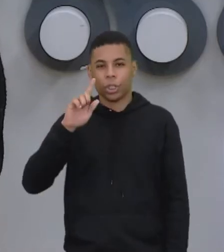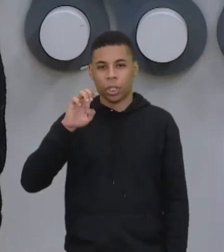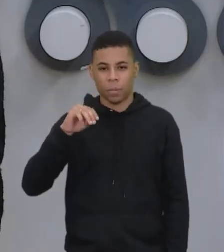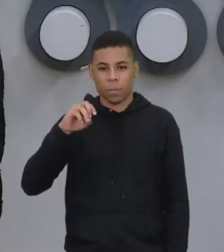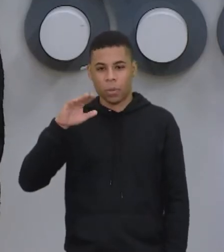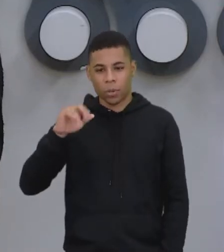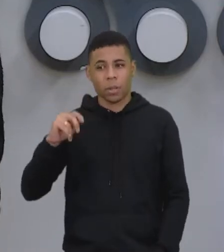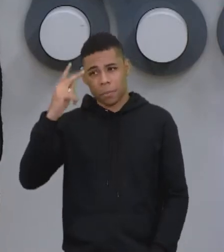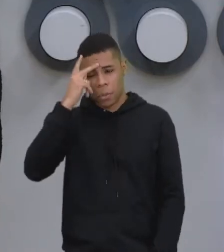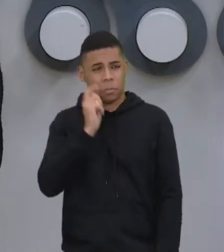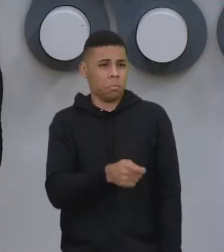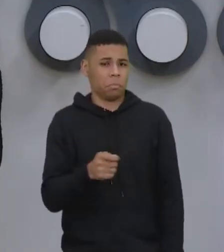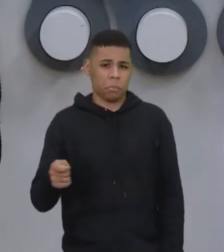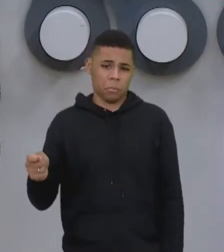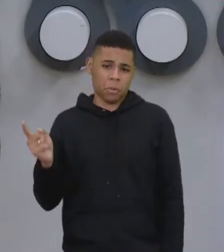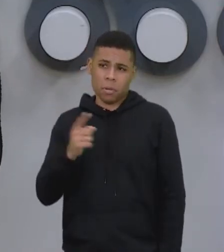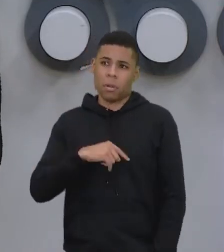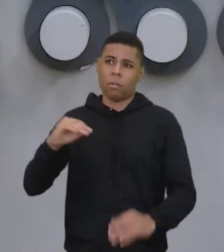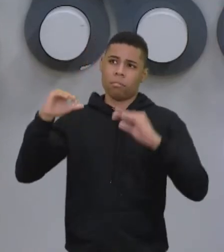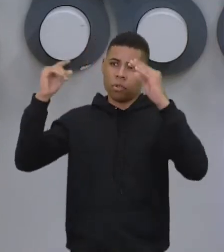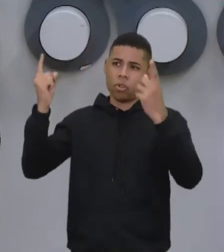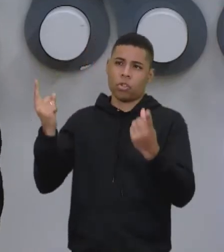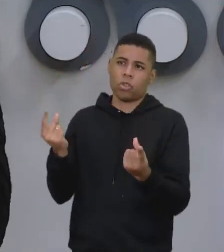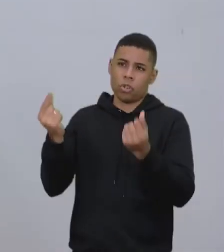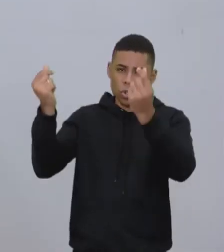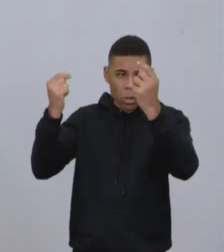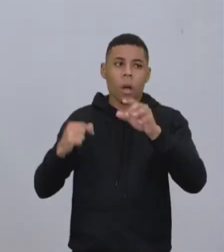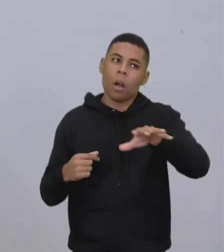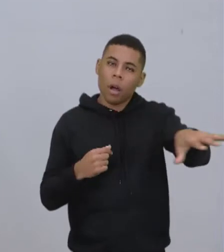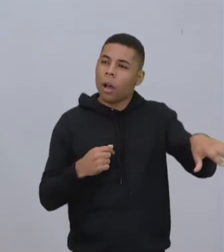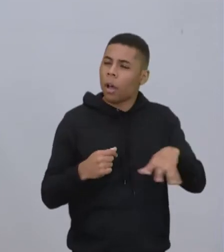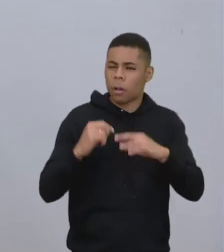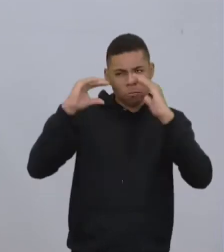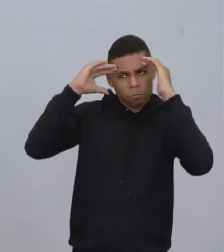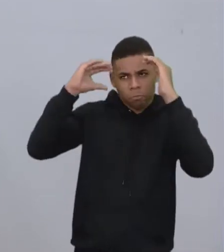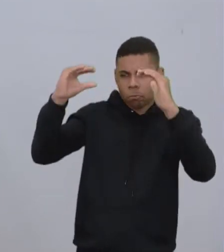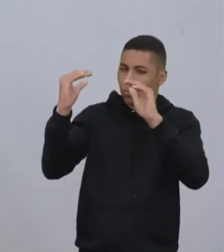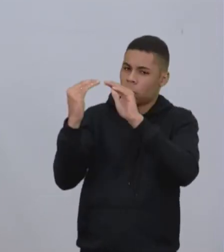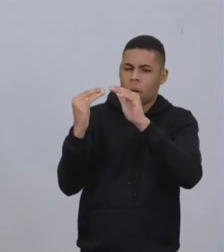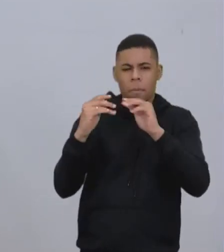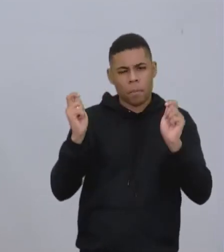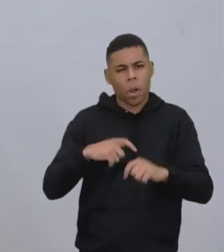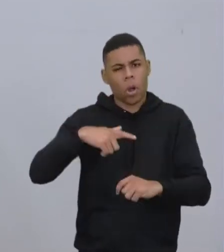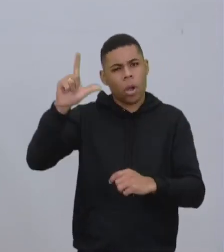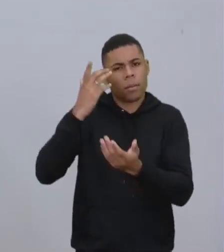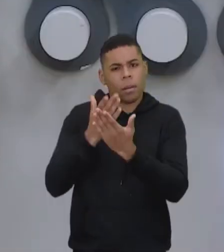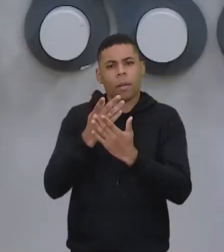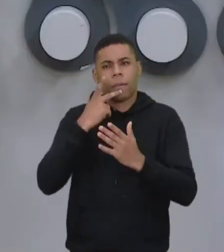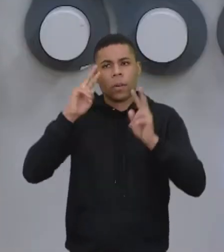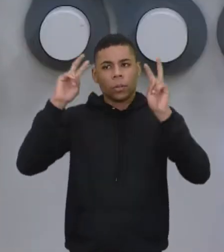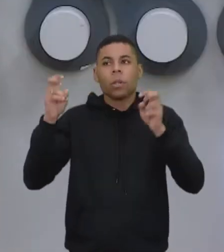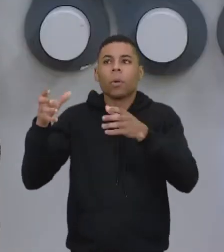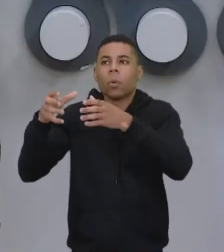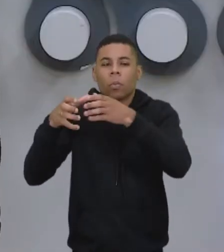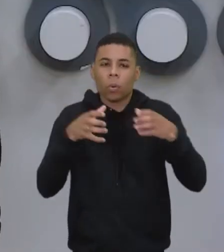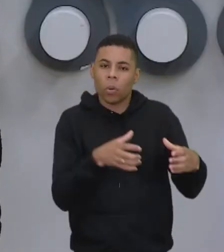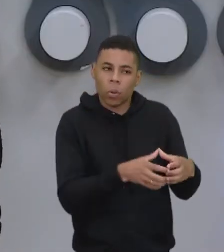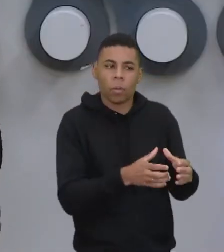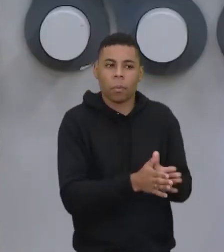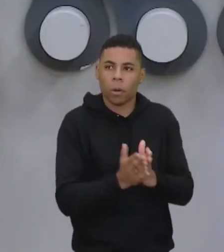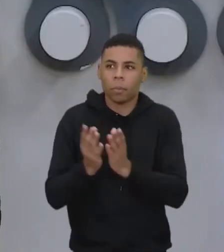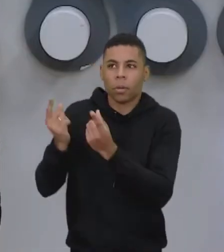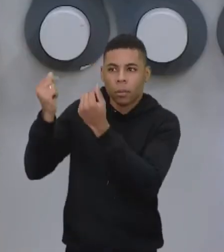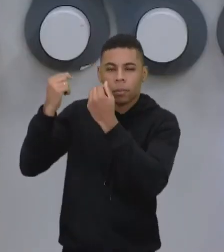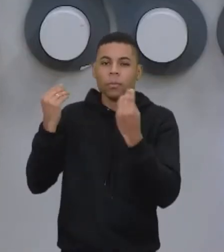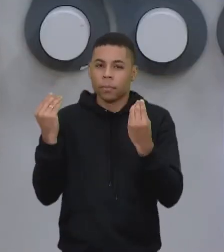quê? Liderada pelas pessoas que sempre estiveram no poder. E aí é uma discussão que cabe para uma outra aula, que a gente vai poder falar de toda essa questão social, né? Mas ela